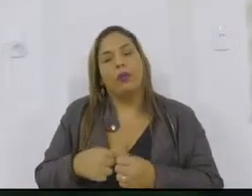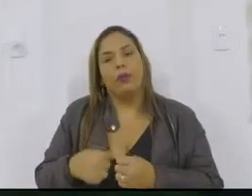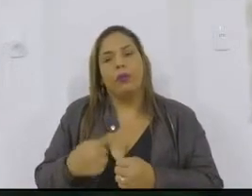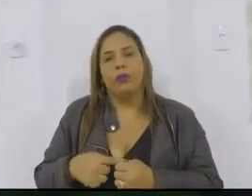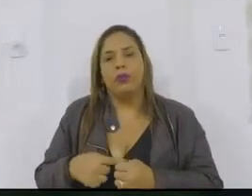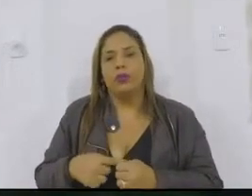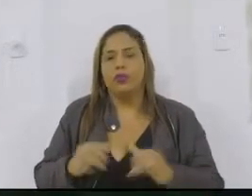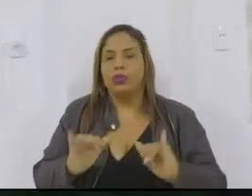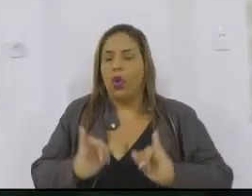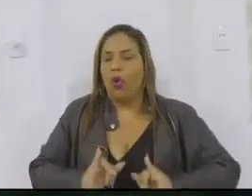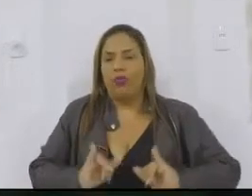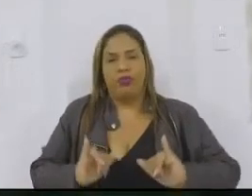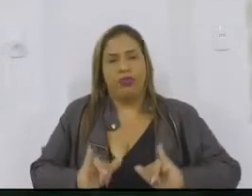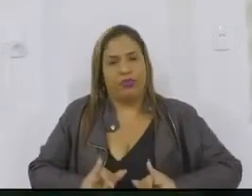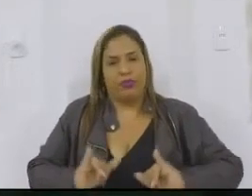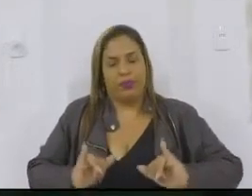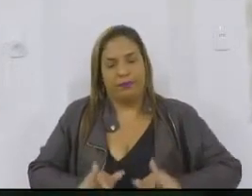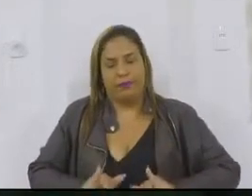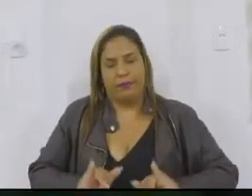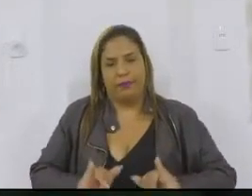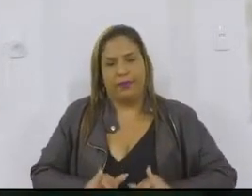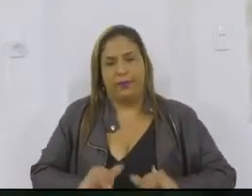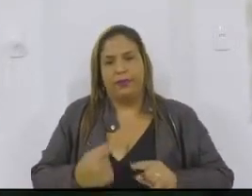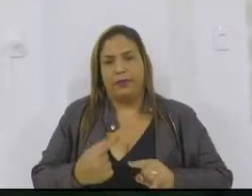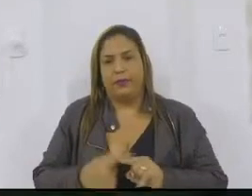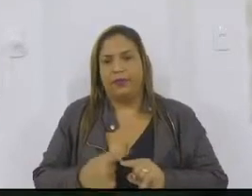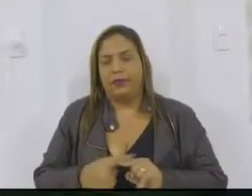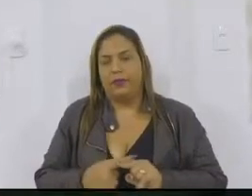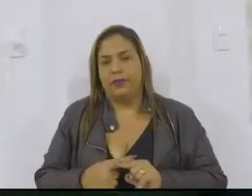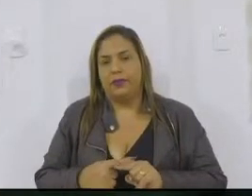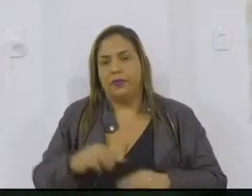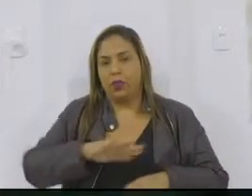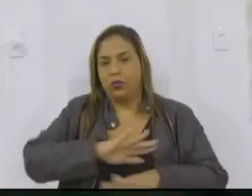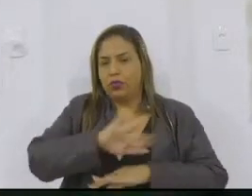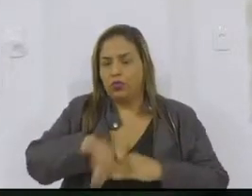porque imunda a rua ali, tudo ali, né? E quando